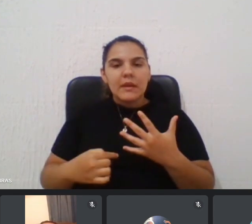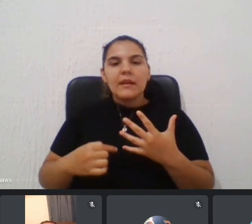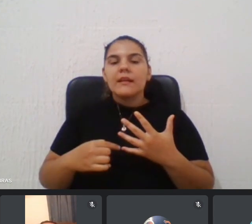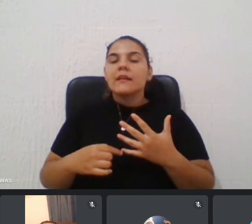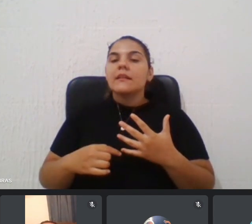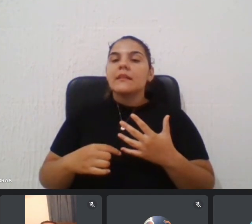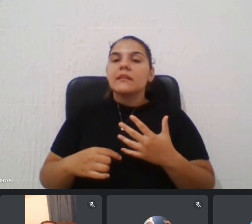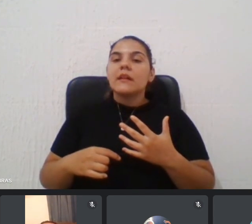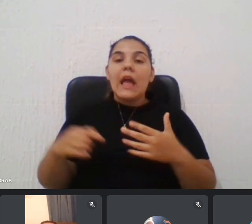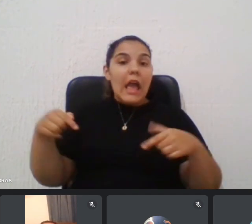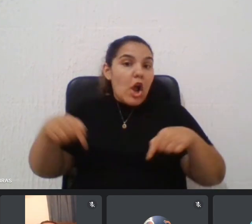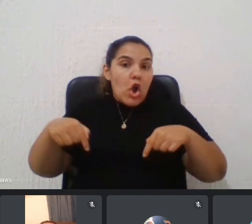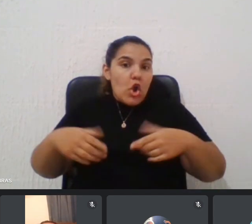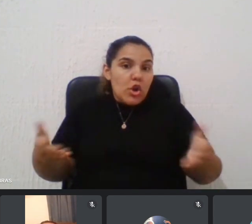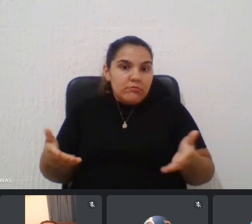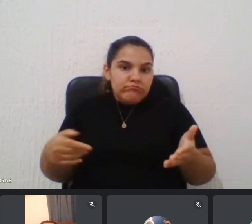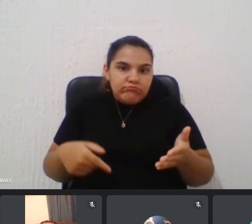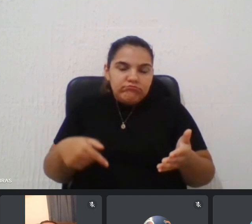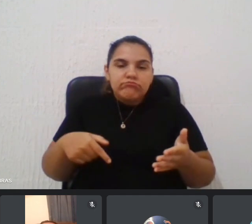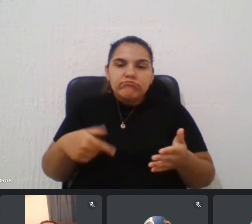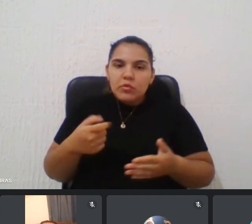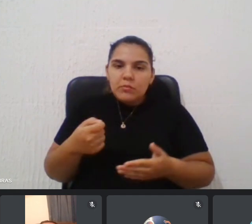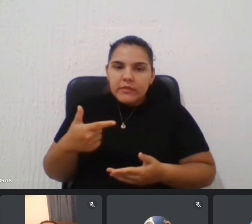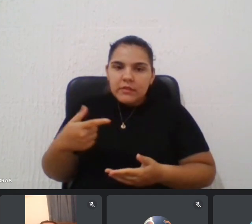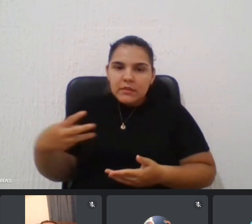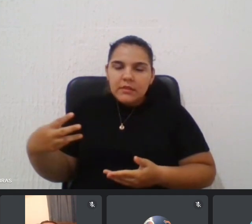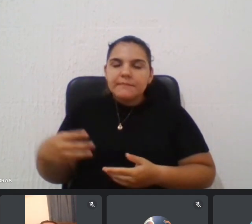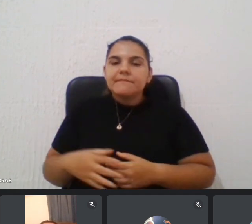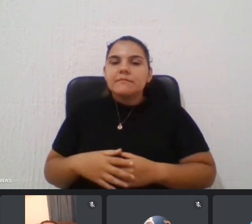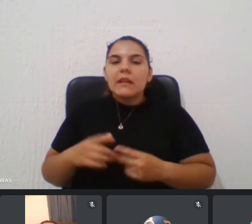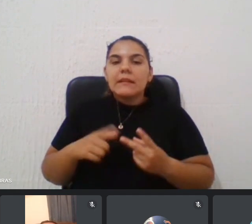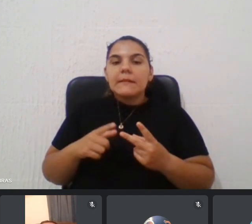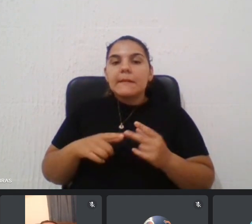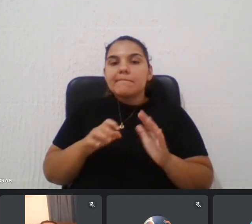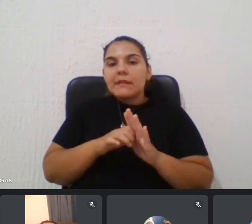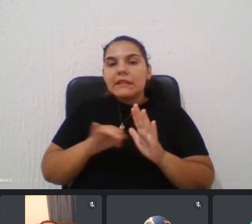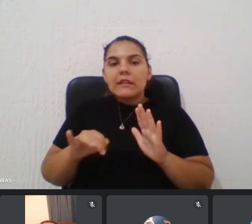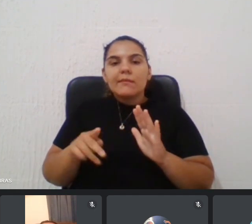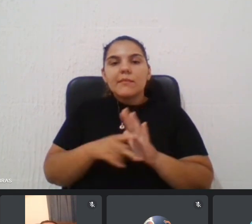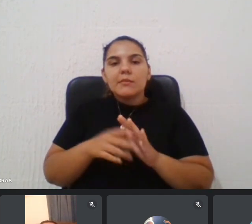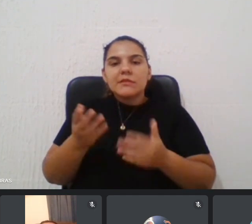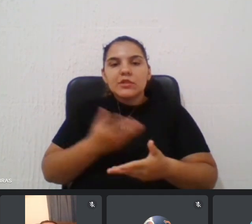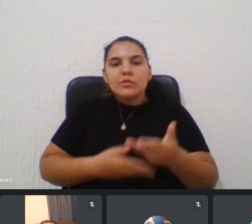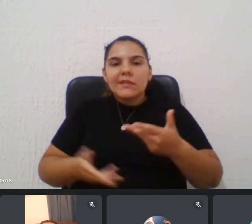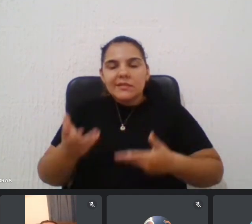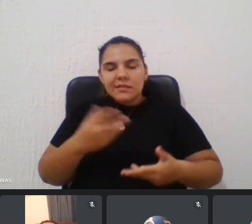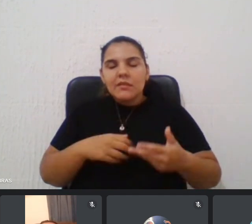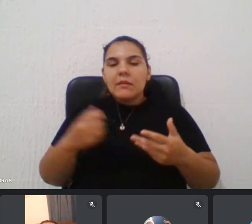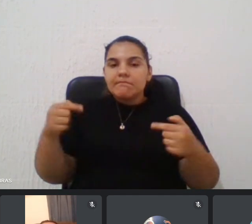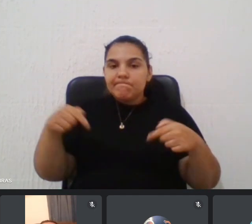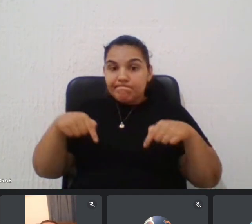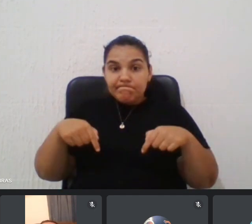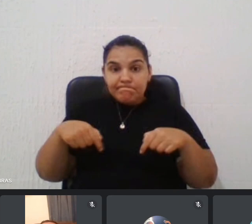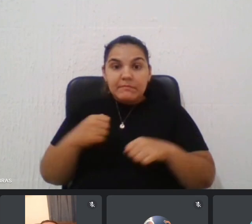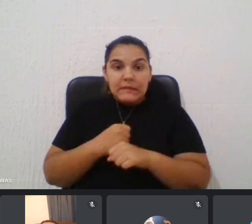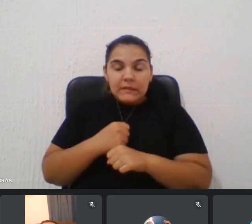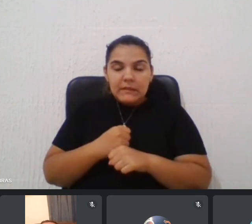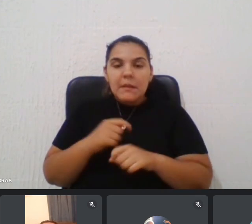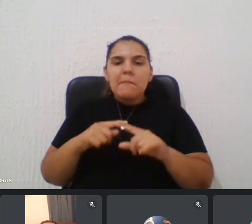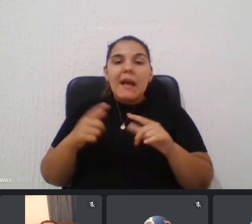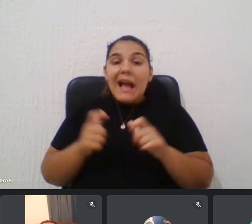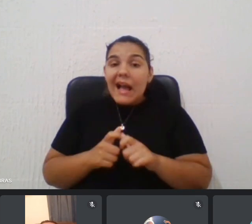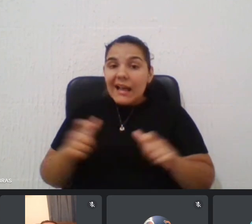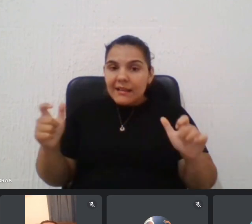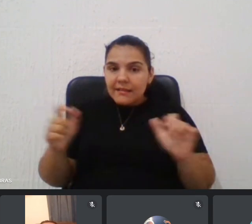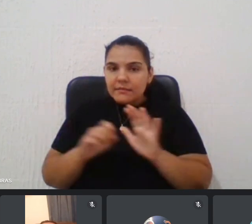para esse ano. Alguns projetos de circulação, para quem tem já filme pronto, é para esse ano. Mas a maioria dos editais que a gente vai abrir para a